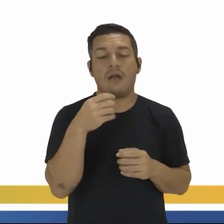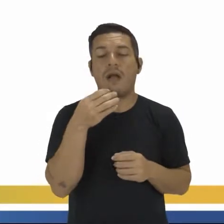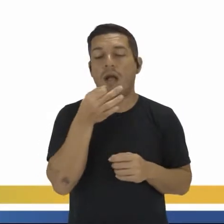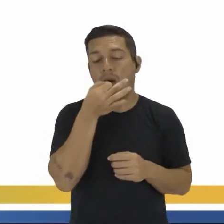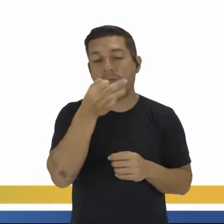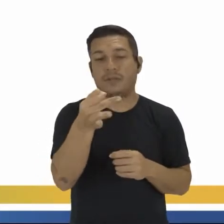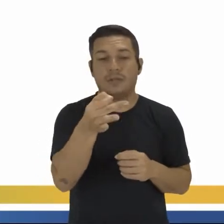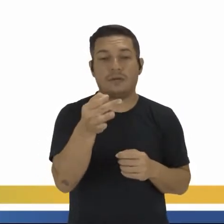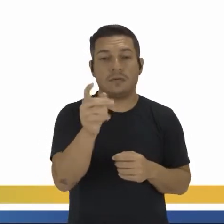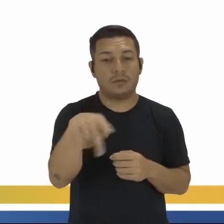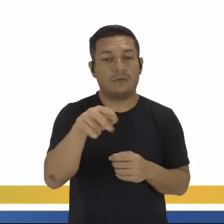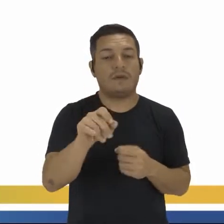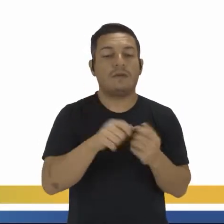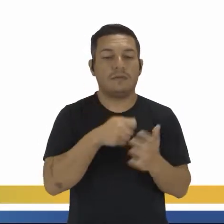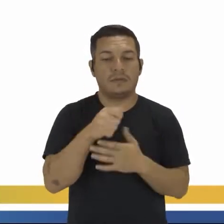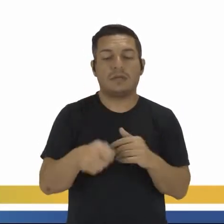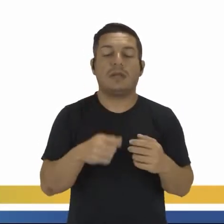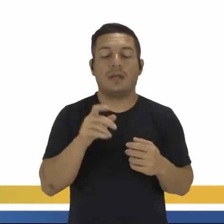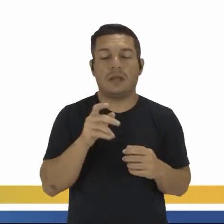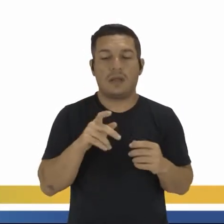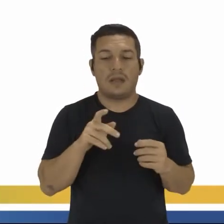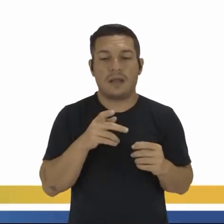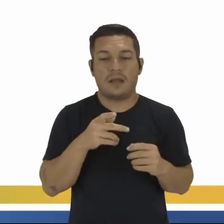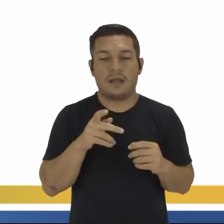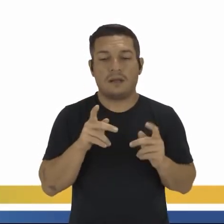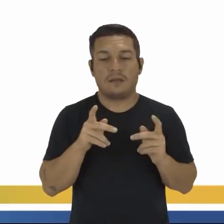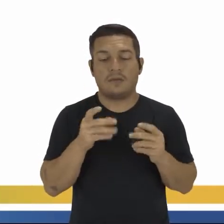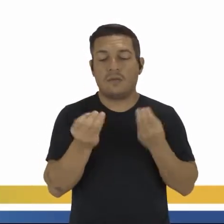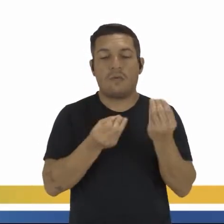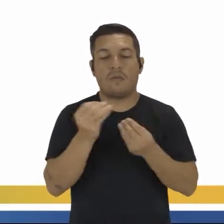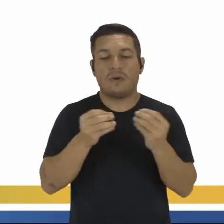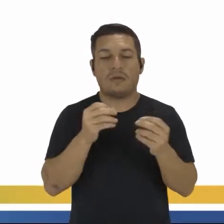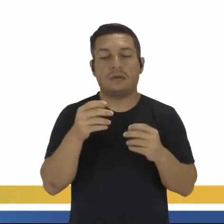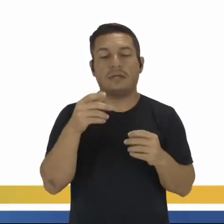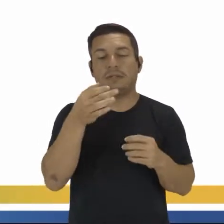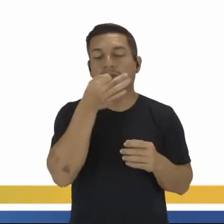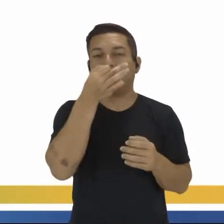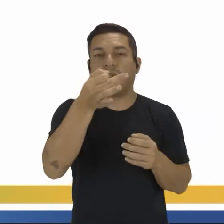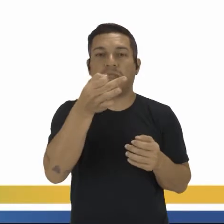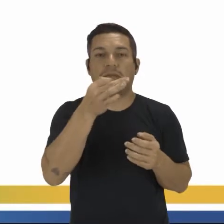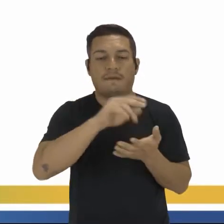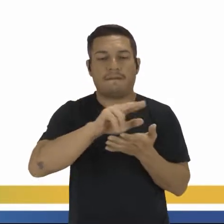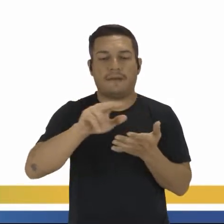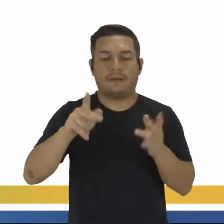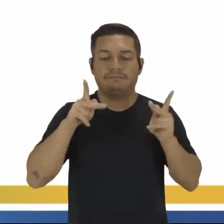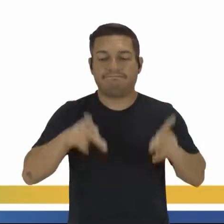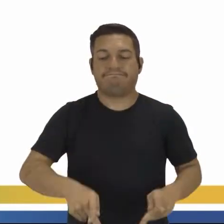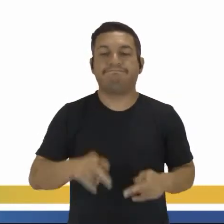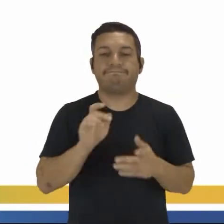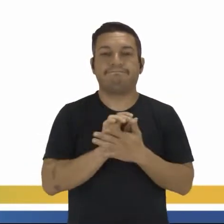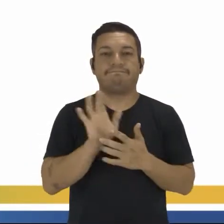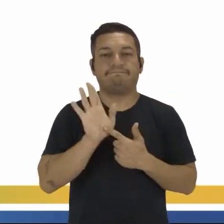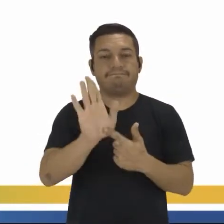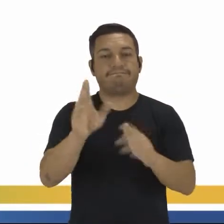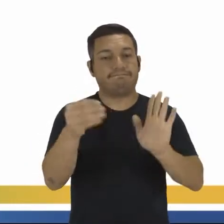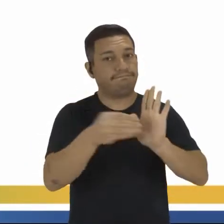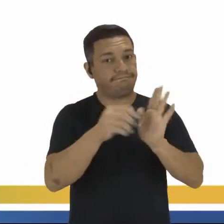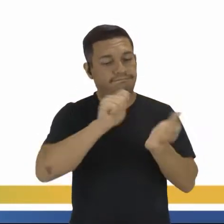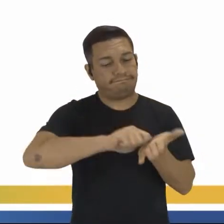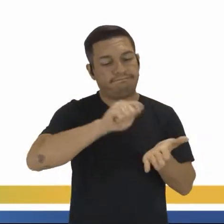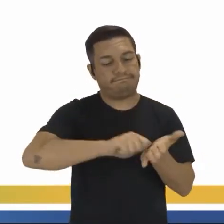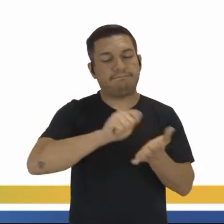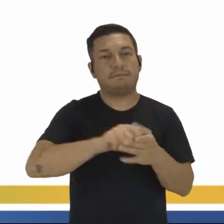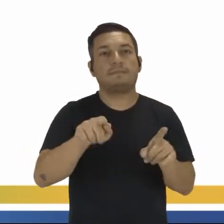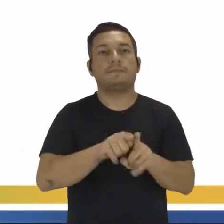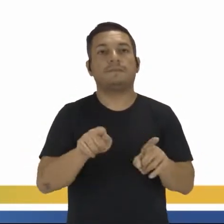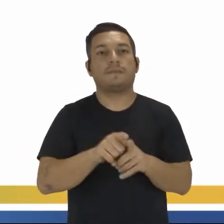defendido. O seu posicionamento, a forma como você se posiciona acerca desse tema. Esses 2 elementos devem estar presentes já